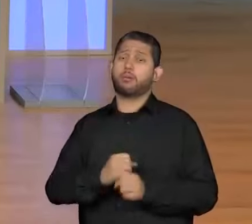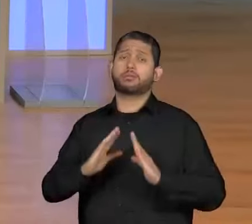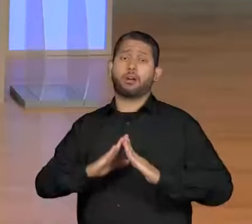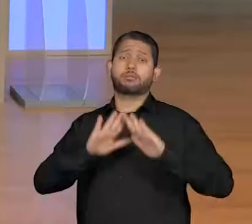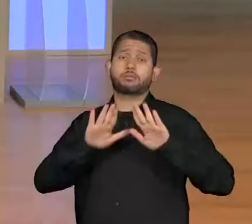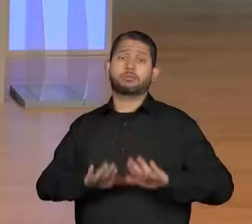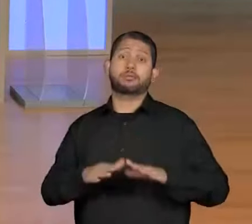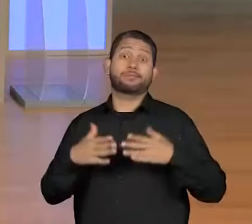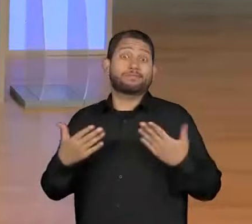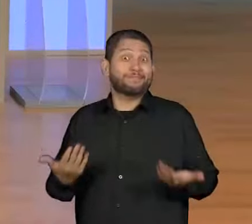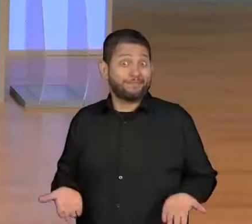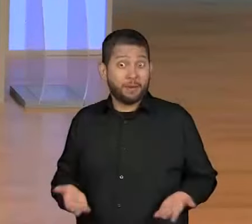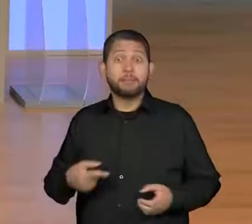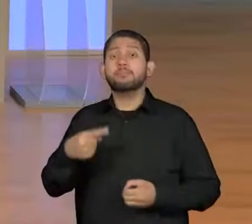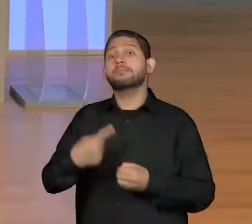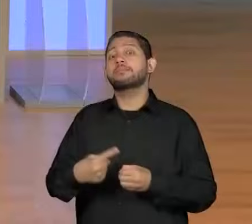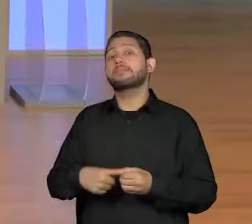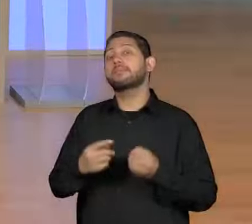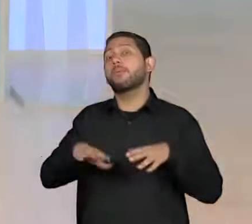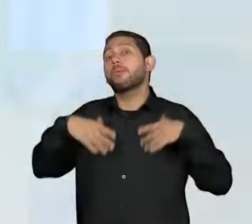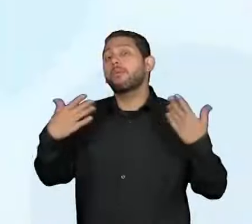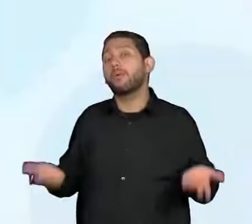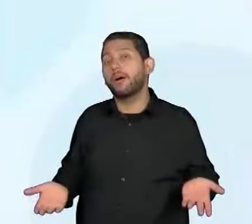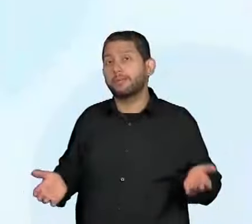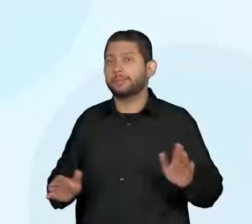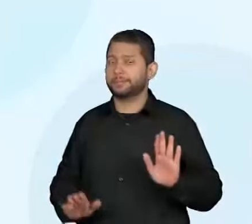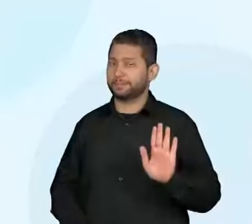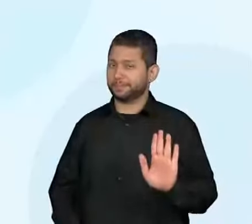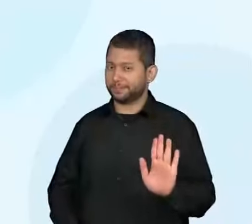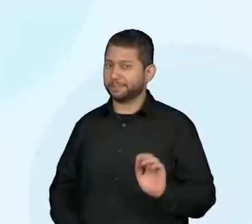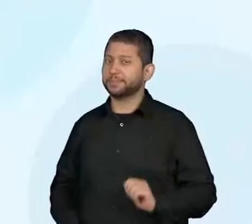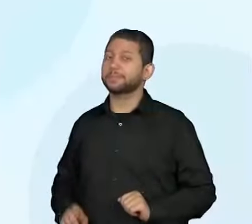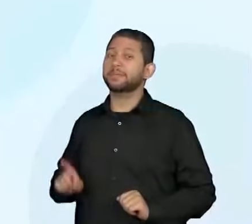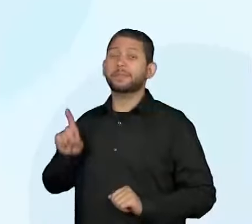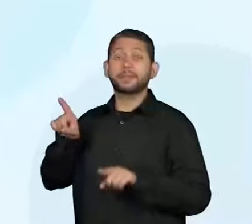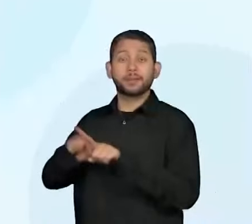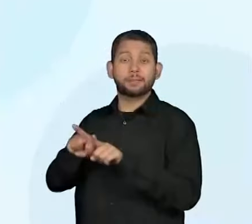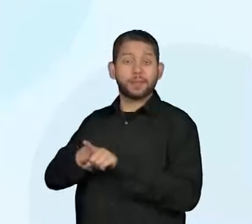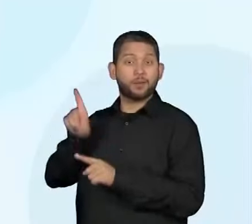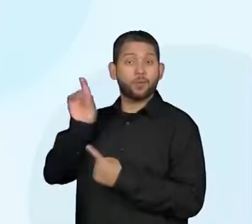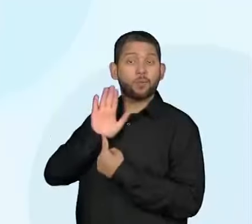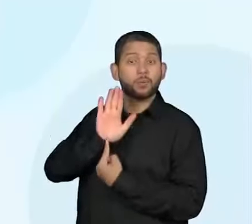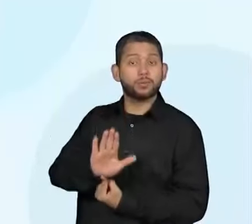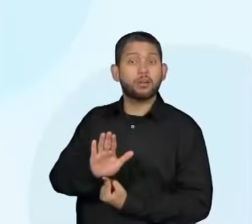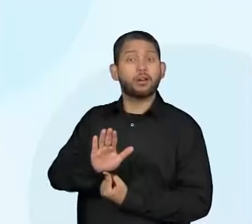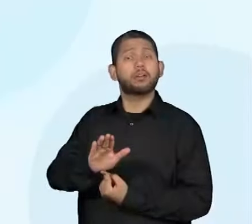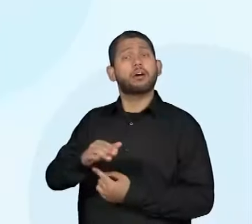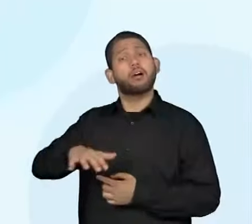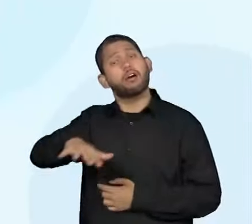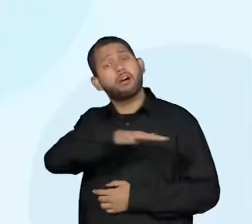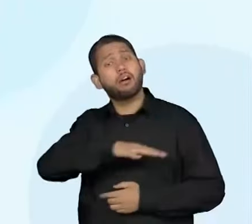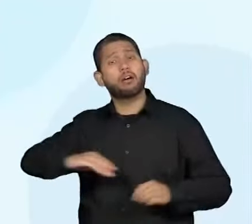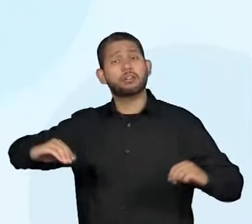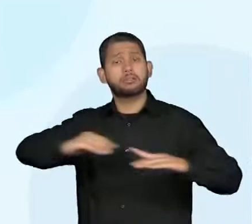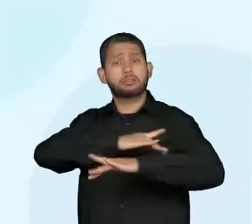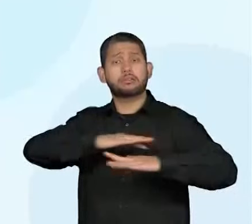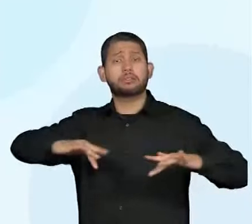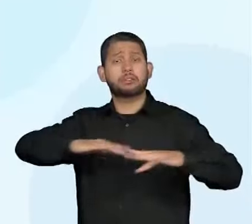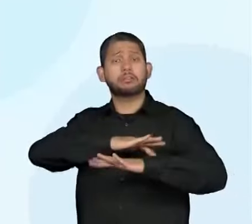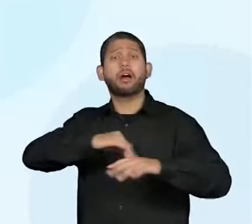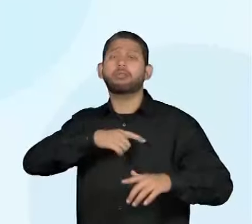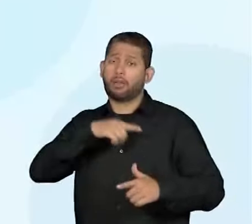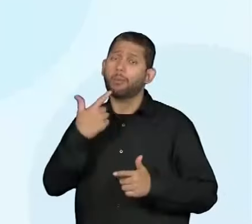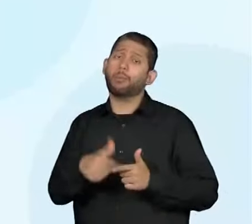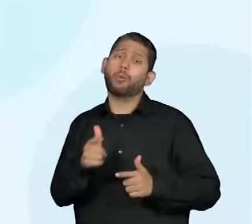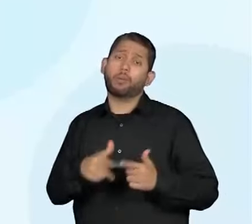Então, vamos juntos aí. Vamos ver também problemas, população, afinal de contas, toda cidade, por